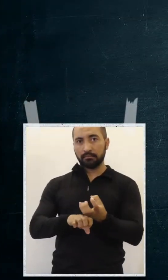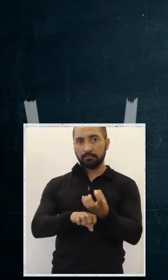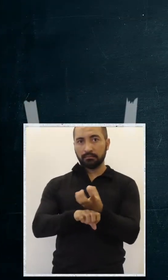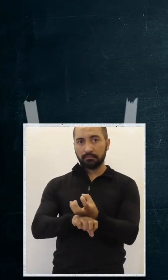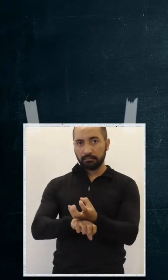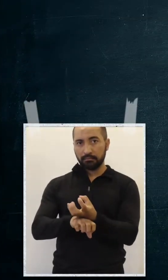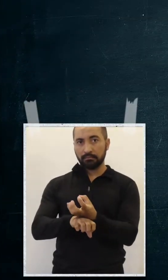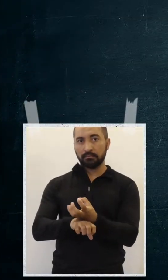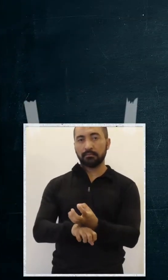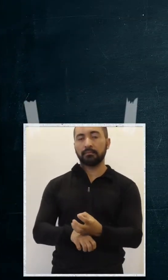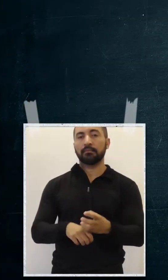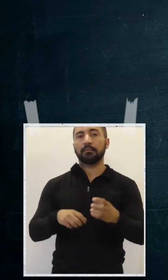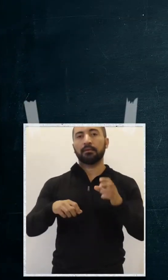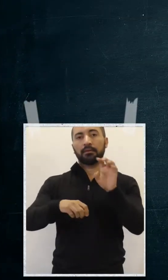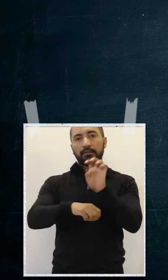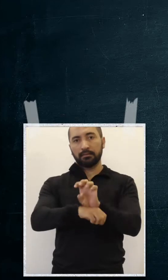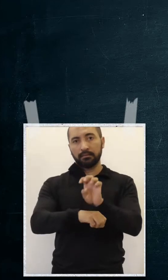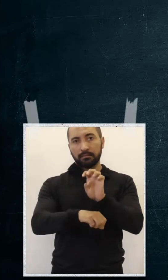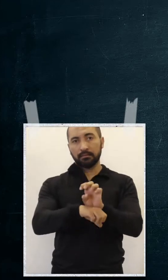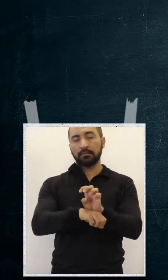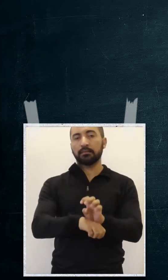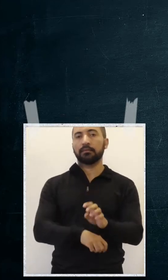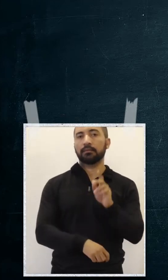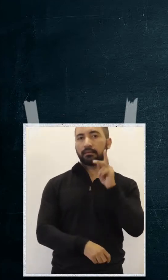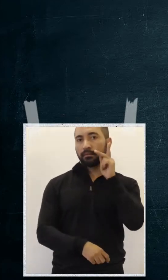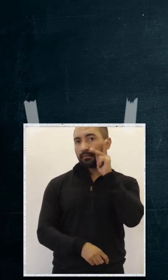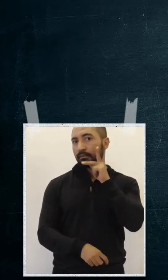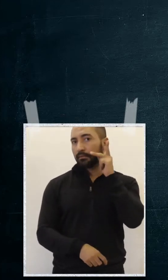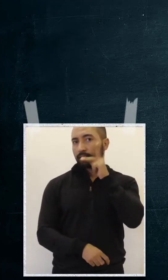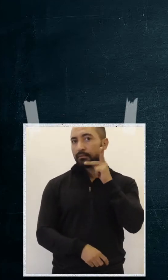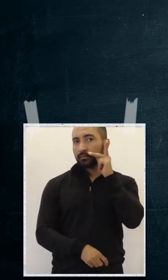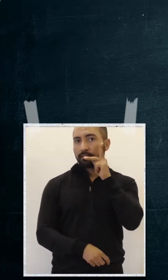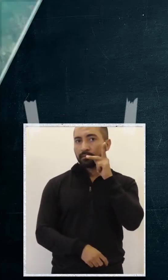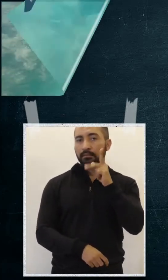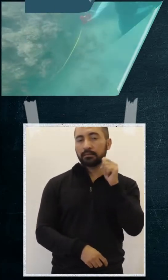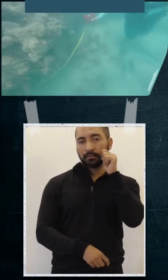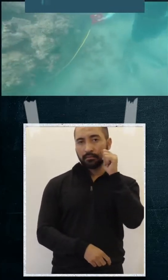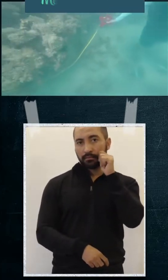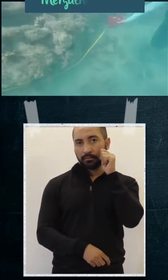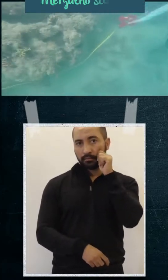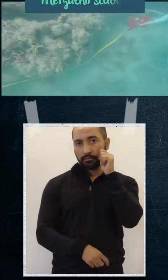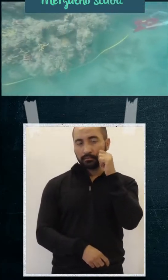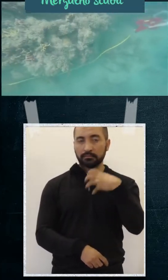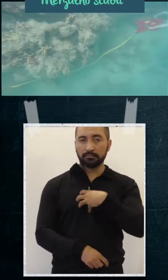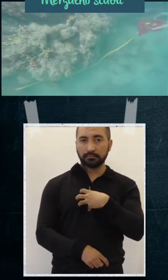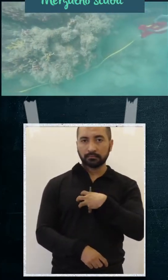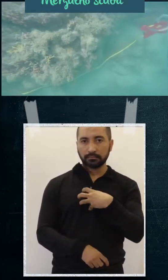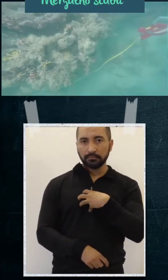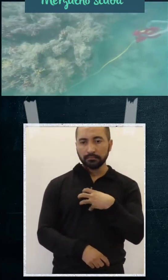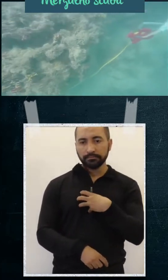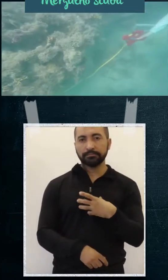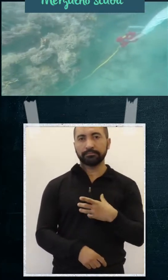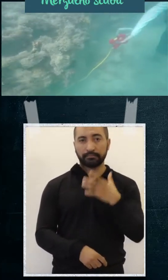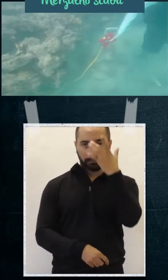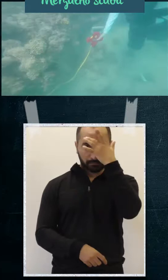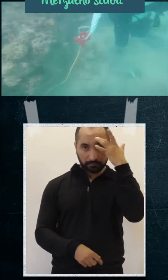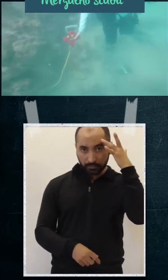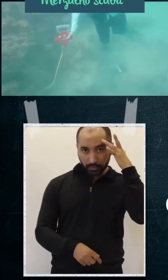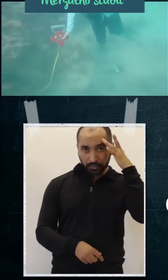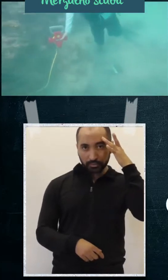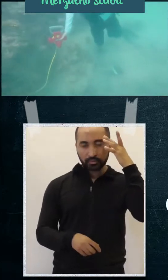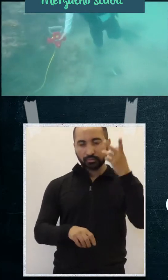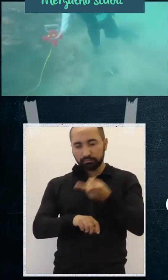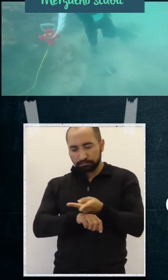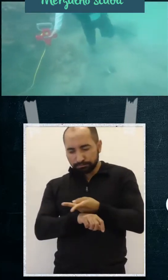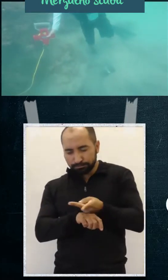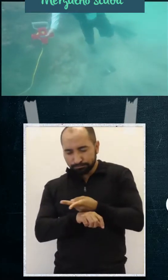estados da Paraíba, Pernambuco, Alagoas e Bahia. As amostragens ocorrem através de mergulho scuba e com uso de transectos nos anos